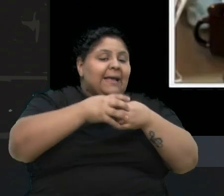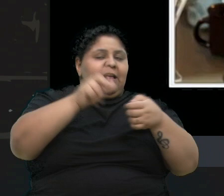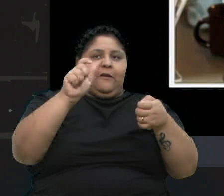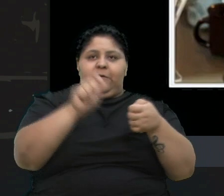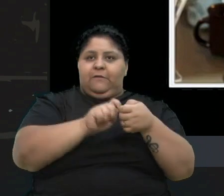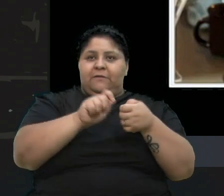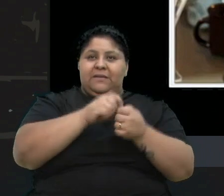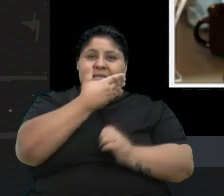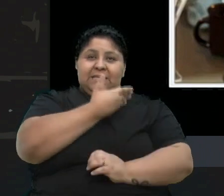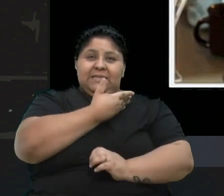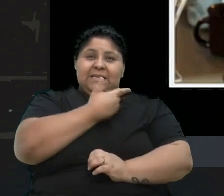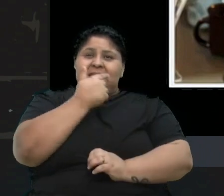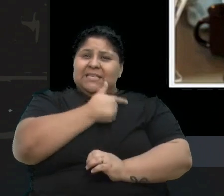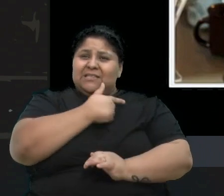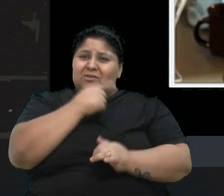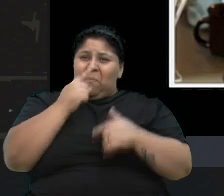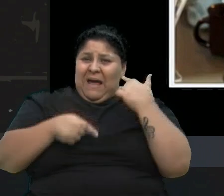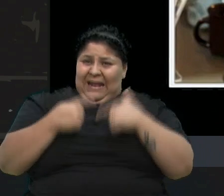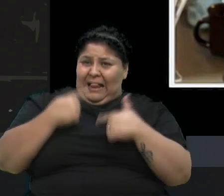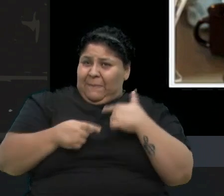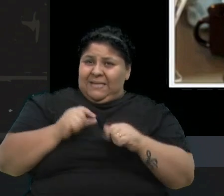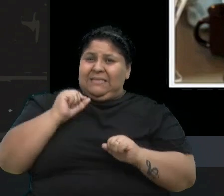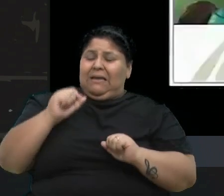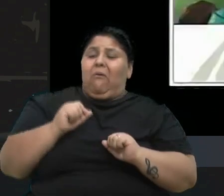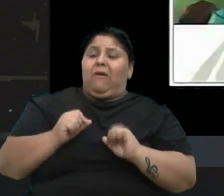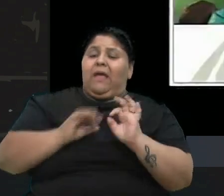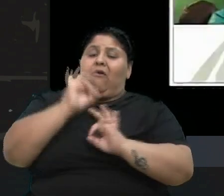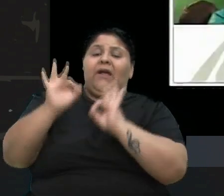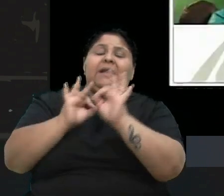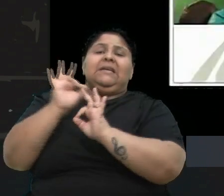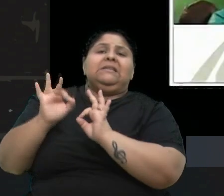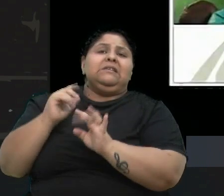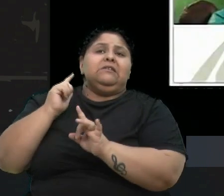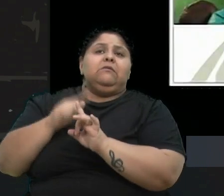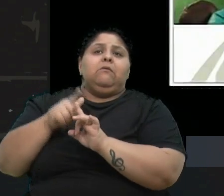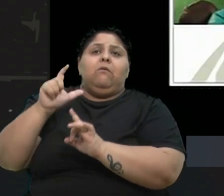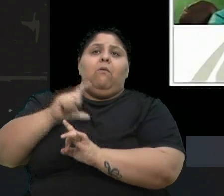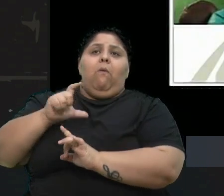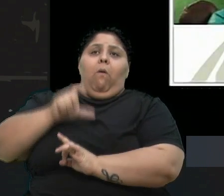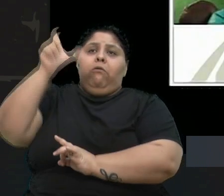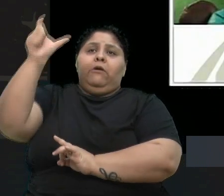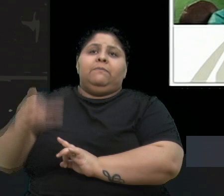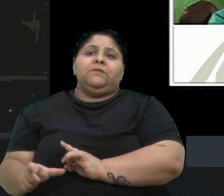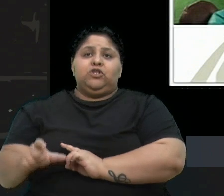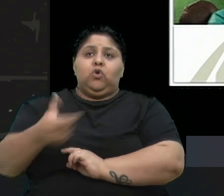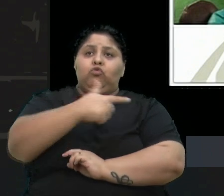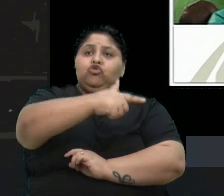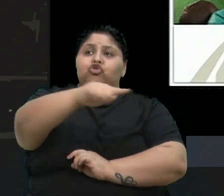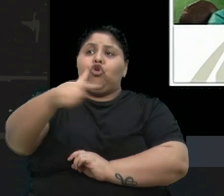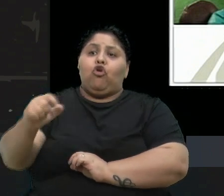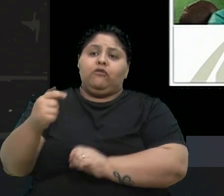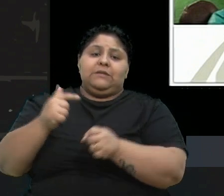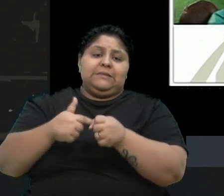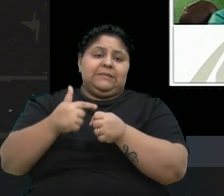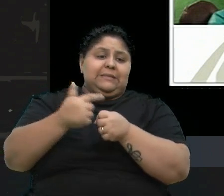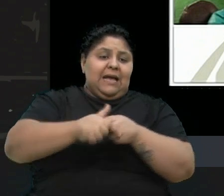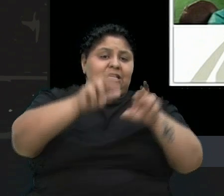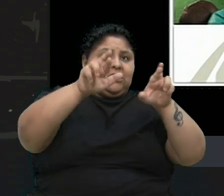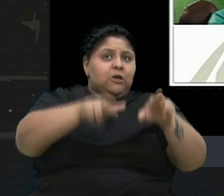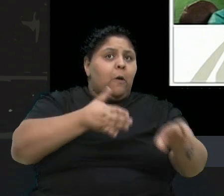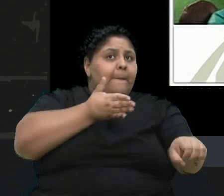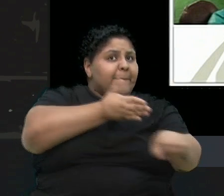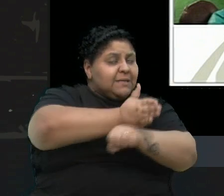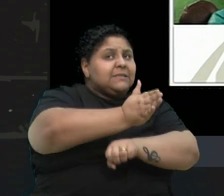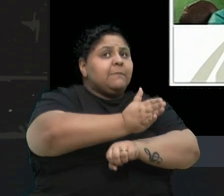era uma reclamação, inclusive, de quem organizava o evento, porque vem pessoas de todas as cidades da região aqui participar desse evento, que é um evento